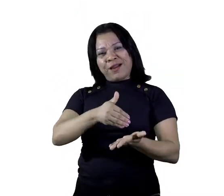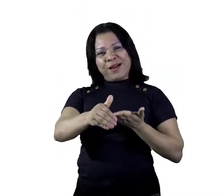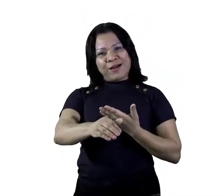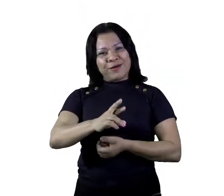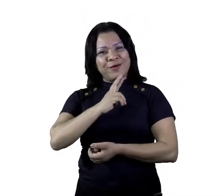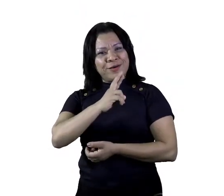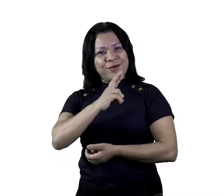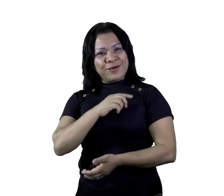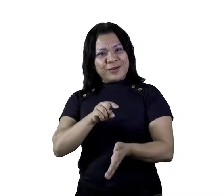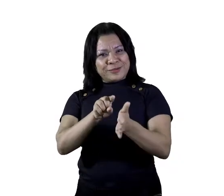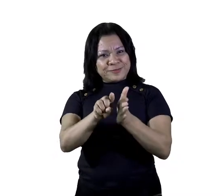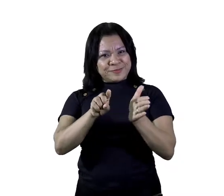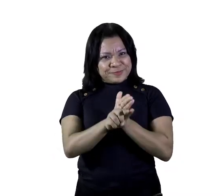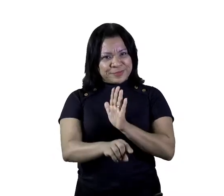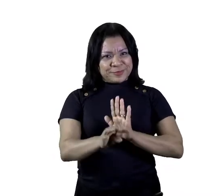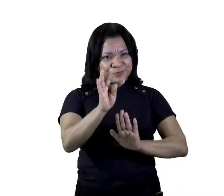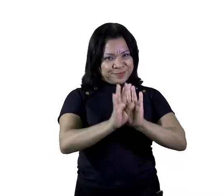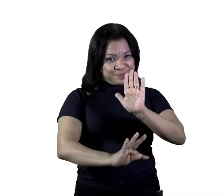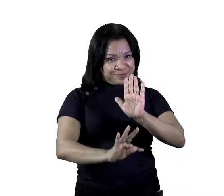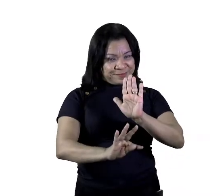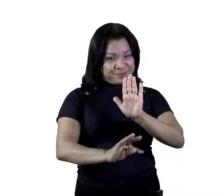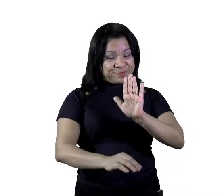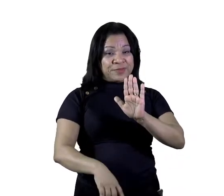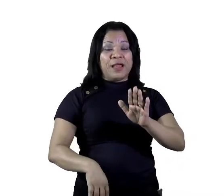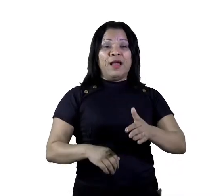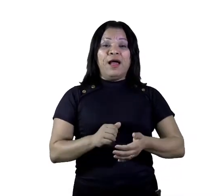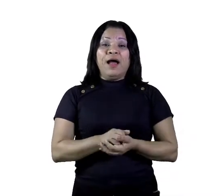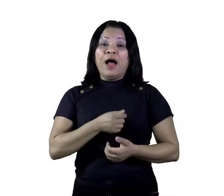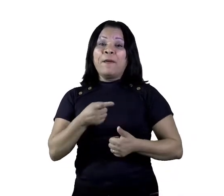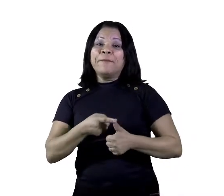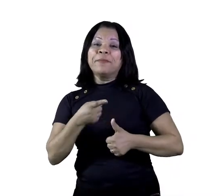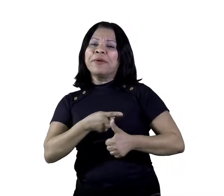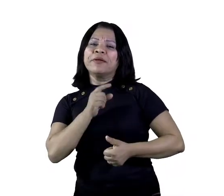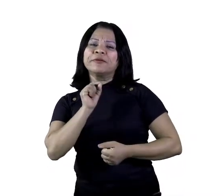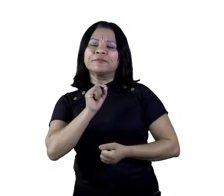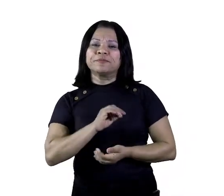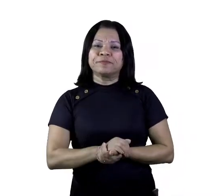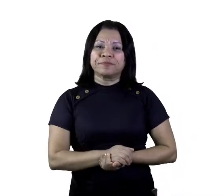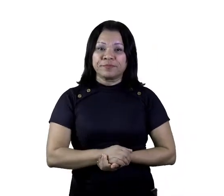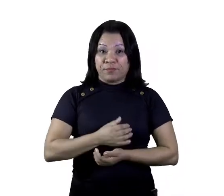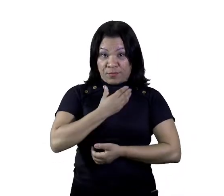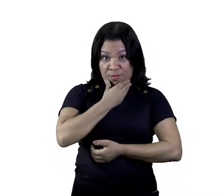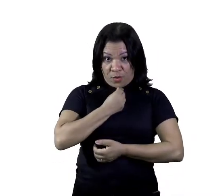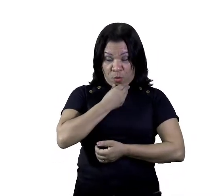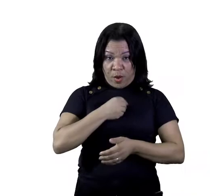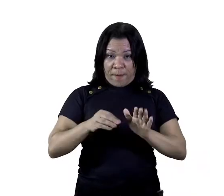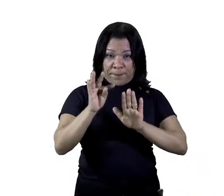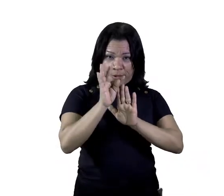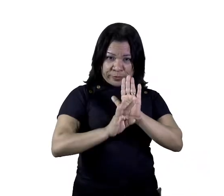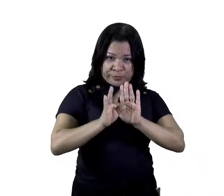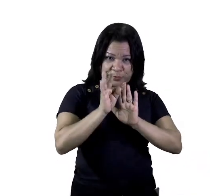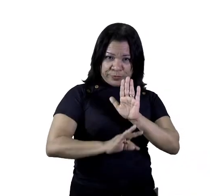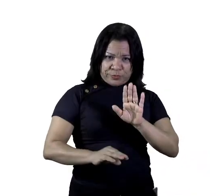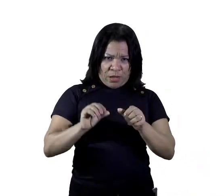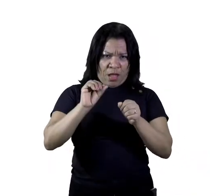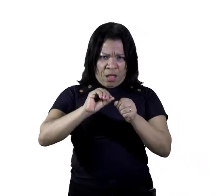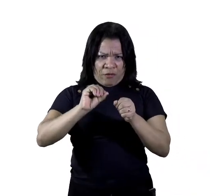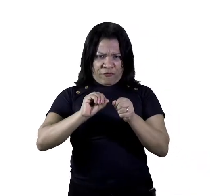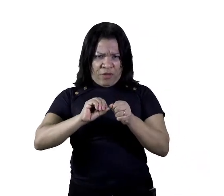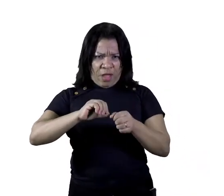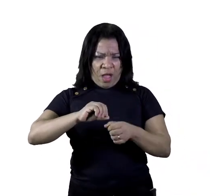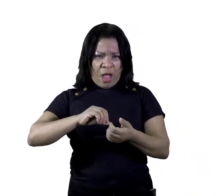perguntinhas sobre o texto. A primeira é: o rapaz do texto faz realmente uma sopa de